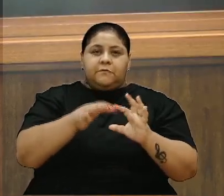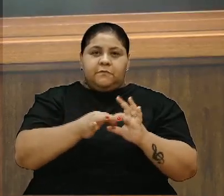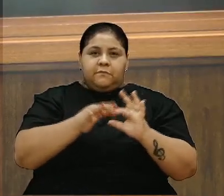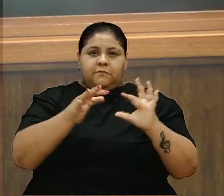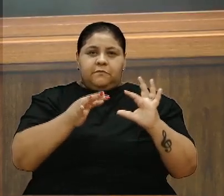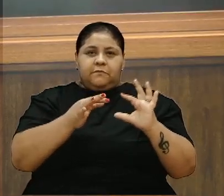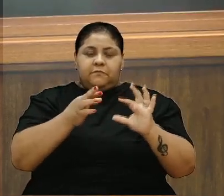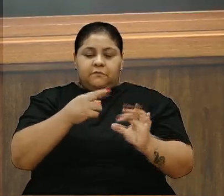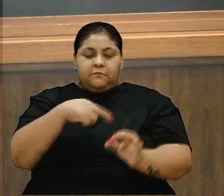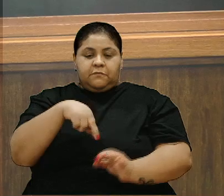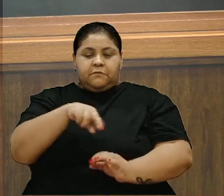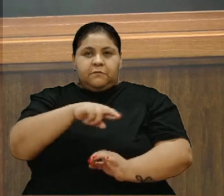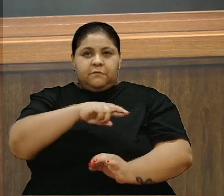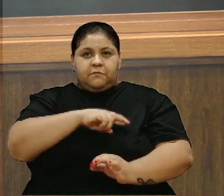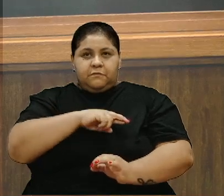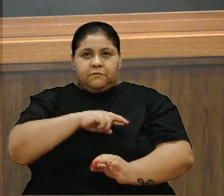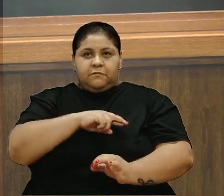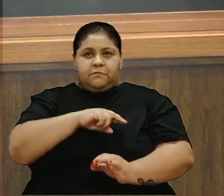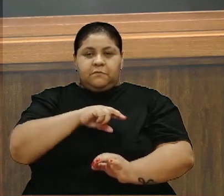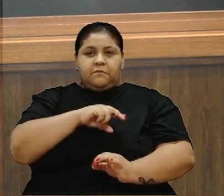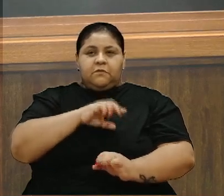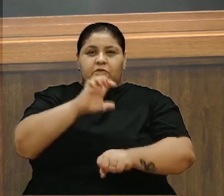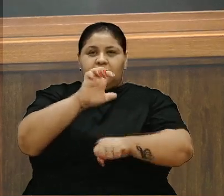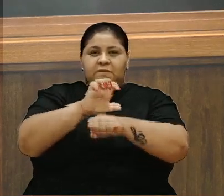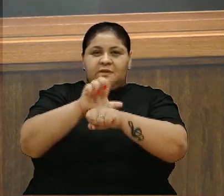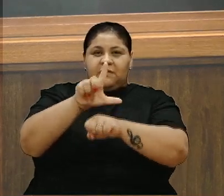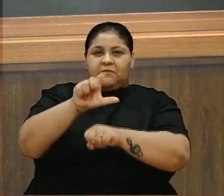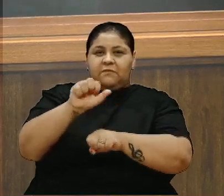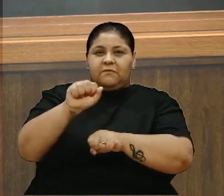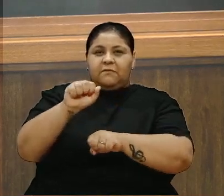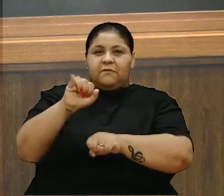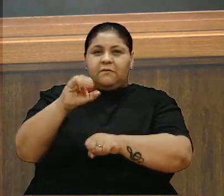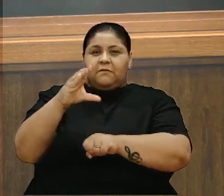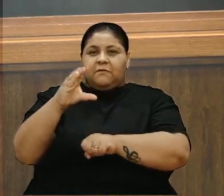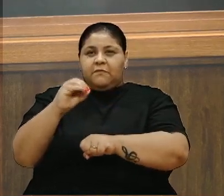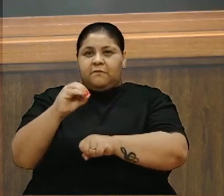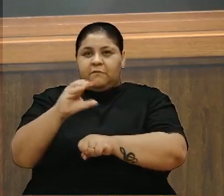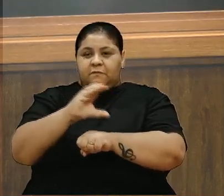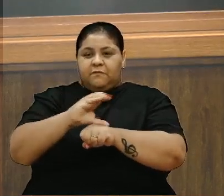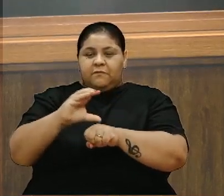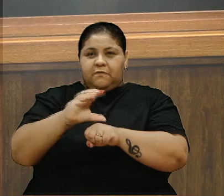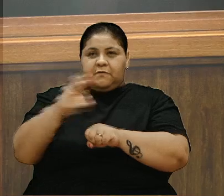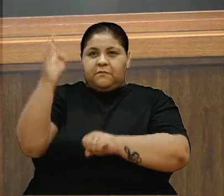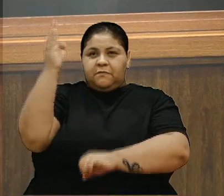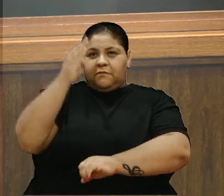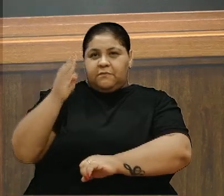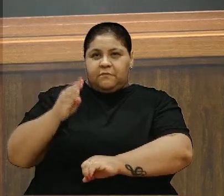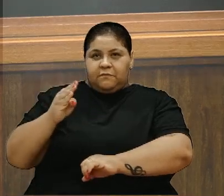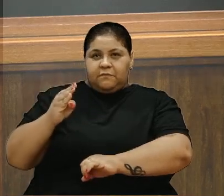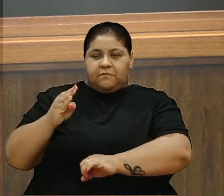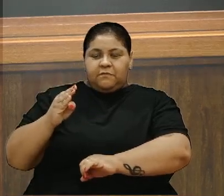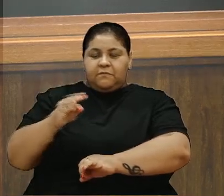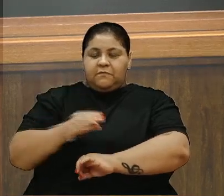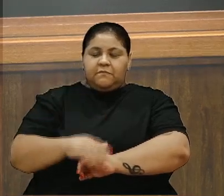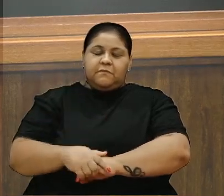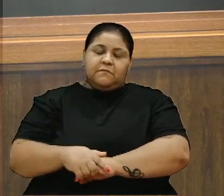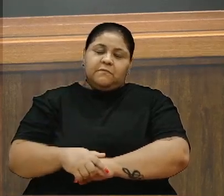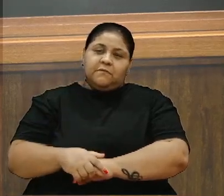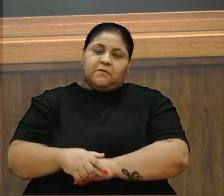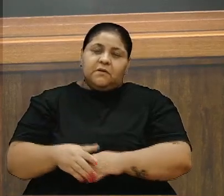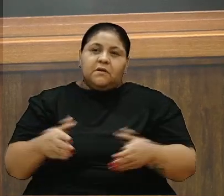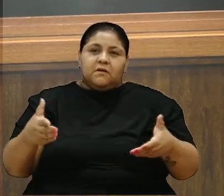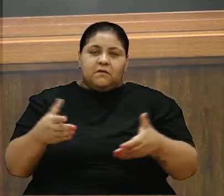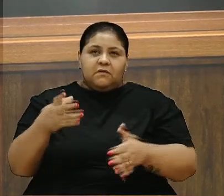liberdade religiosa, da laicidade, da Constituição brasileira, né? Em que pese, agora